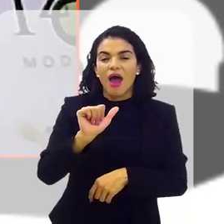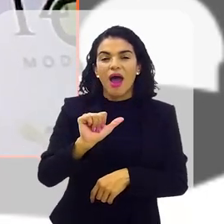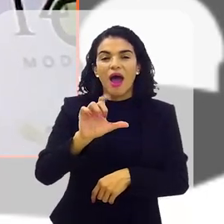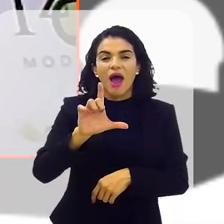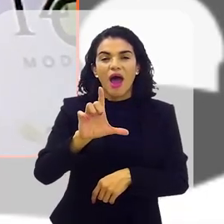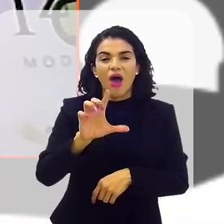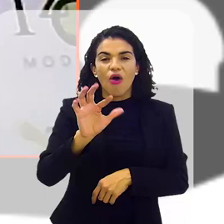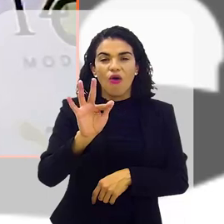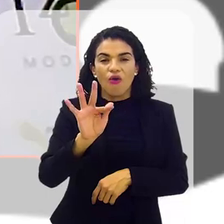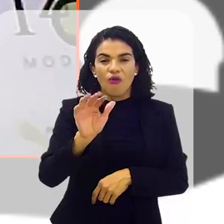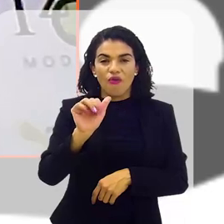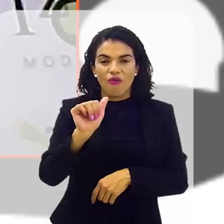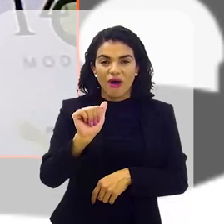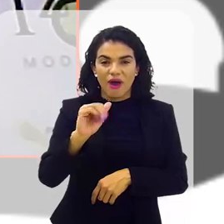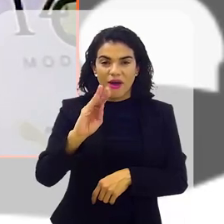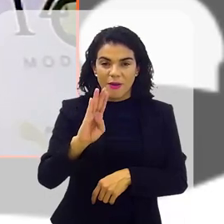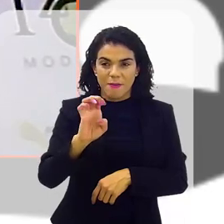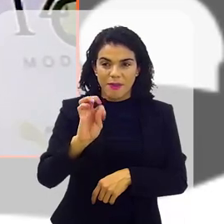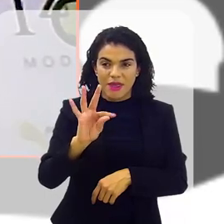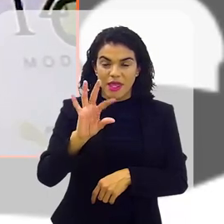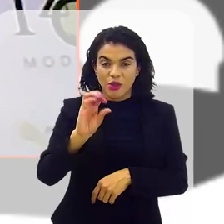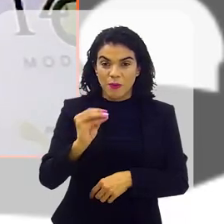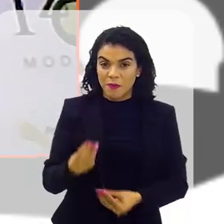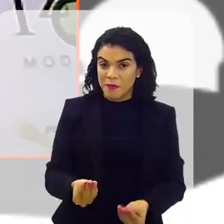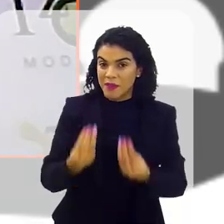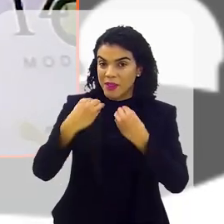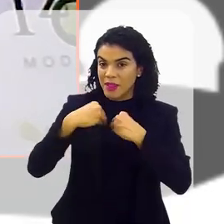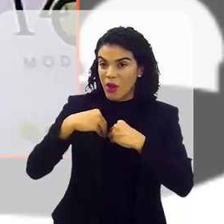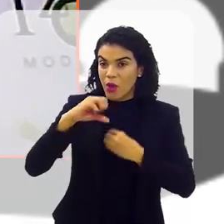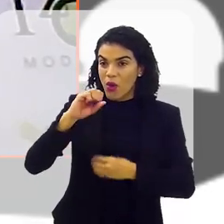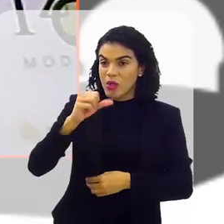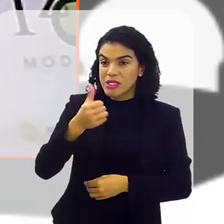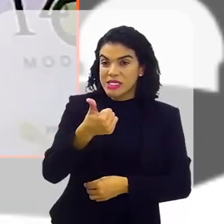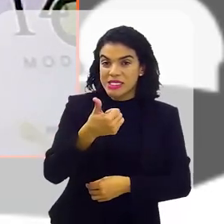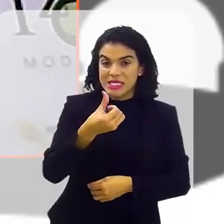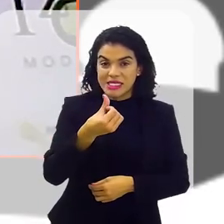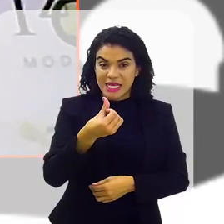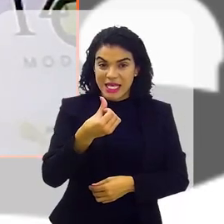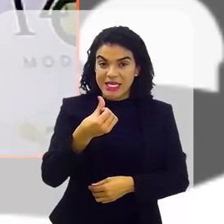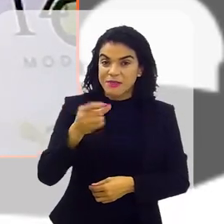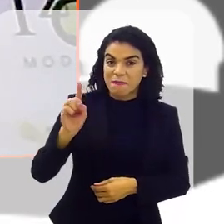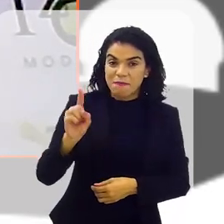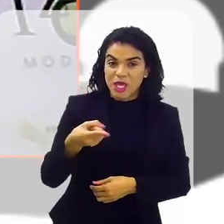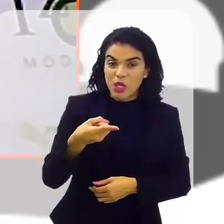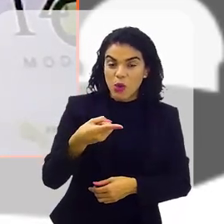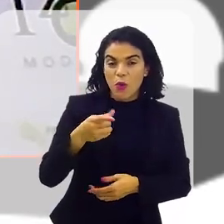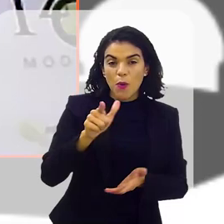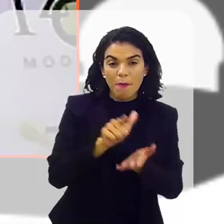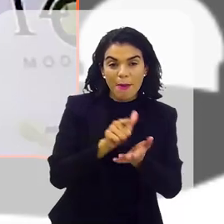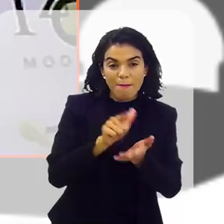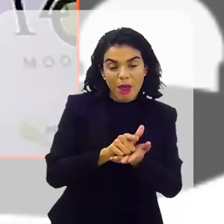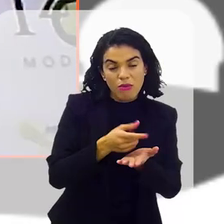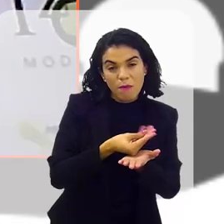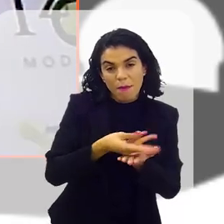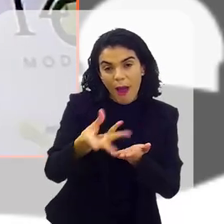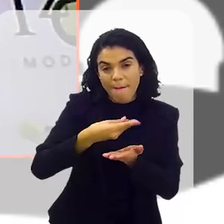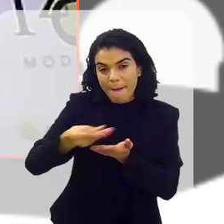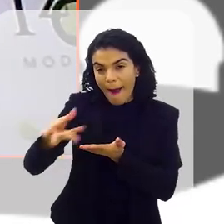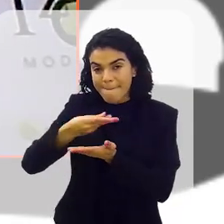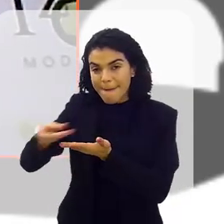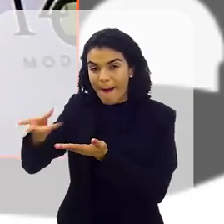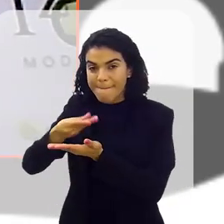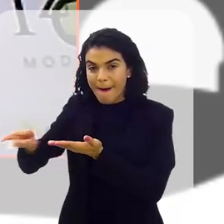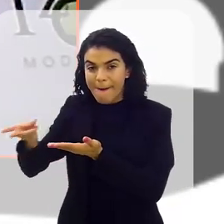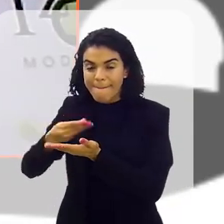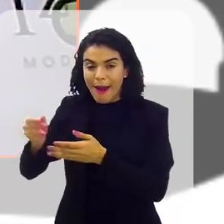alfabeta loja infantil alfabeto nos deu 8 mil filipetas oito filipetas de cada espetáculo